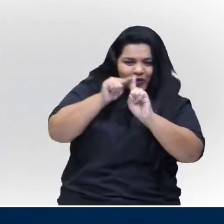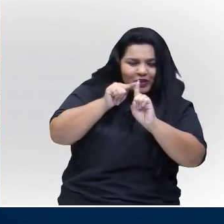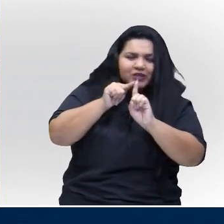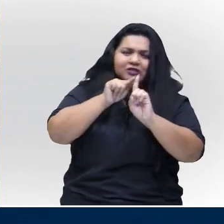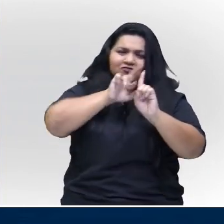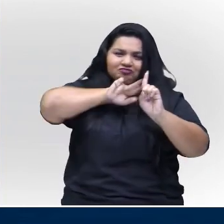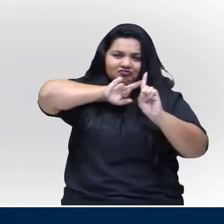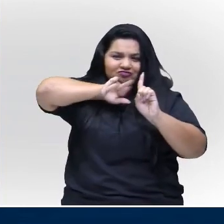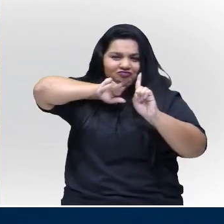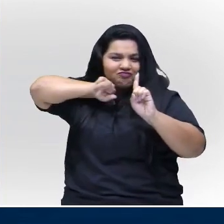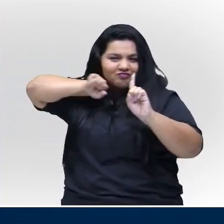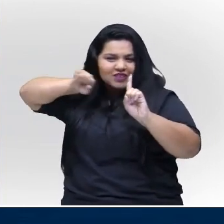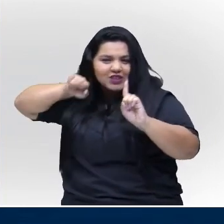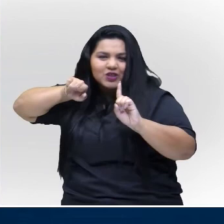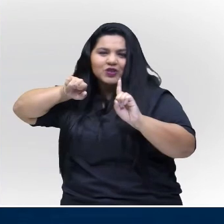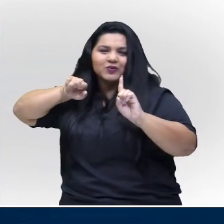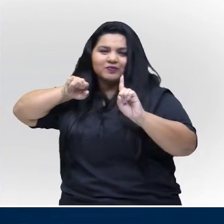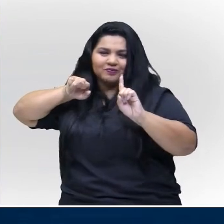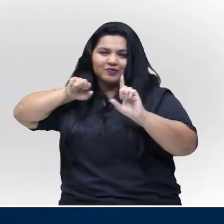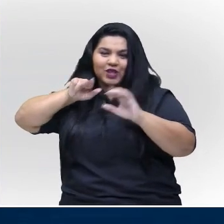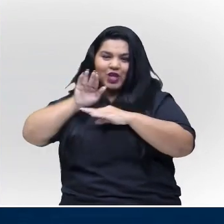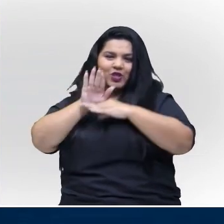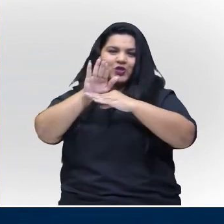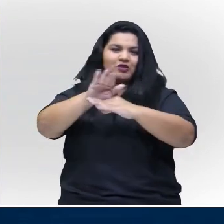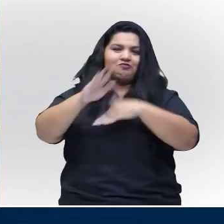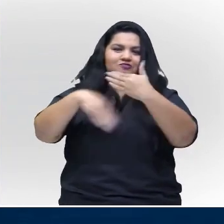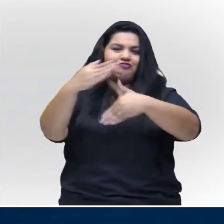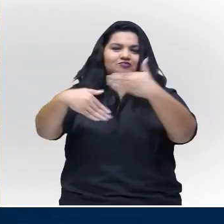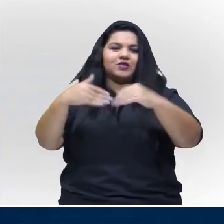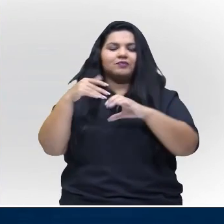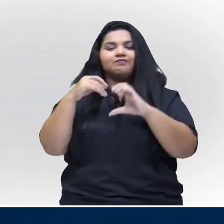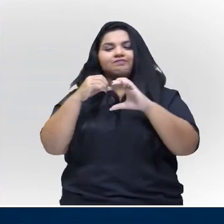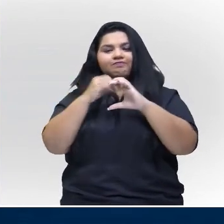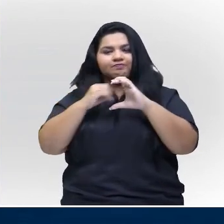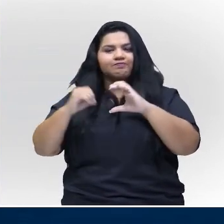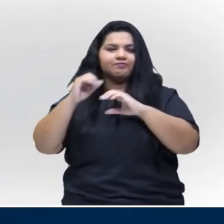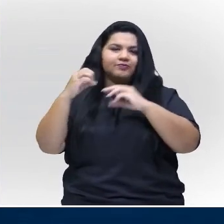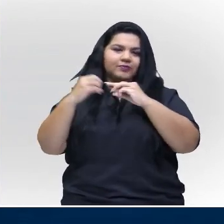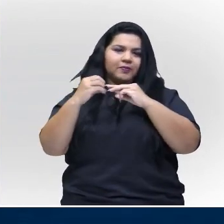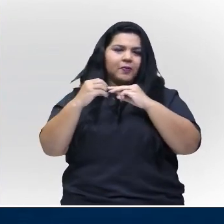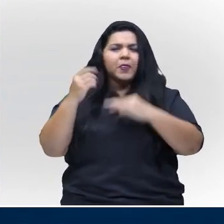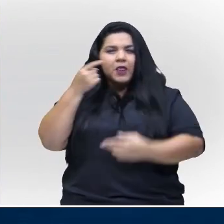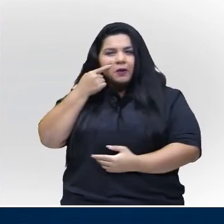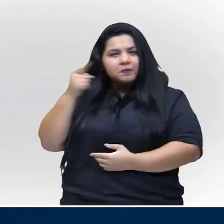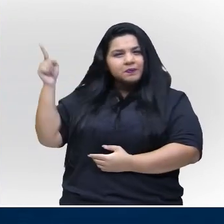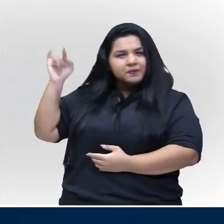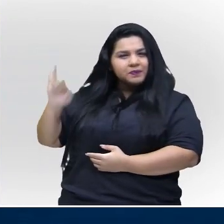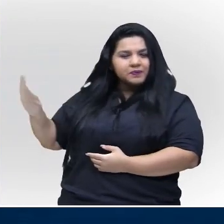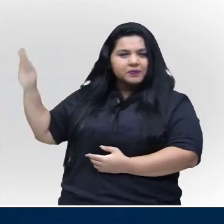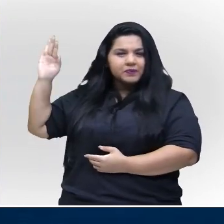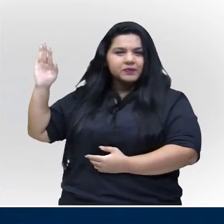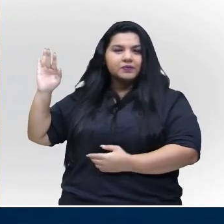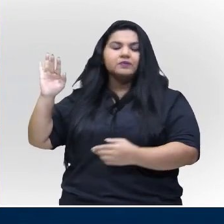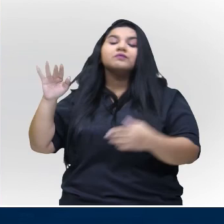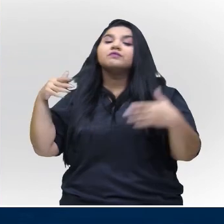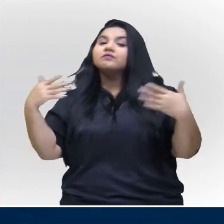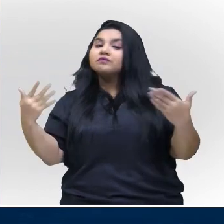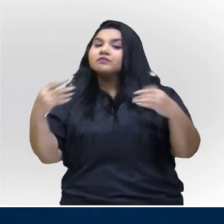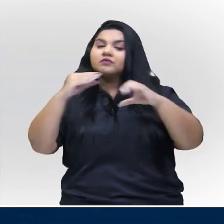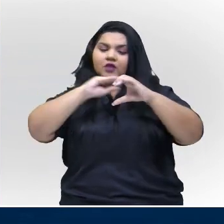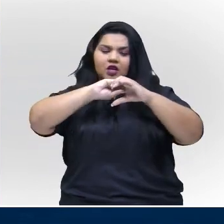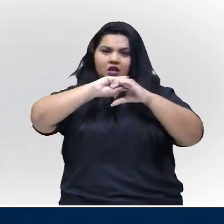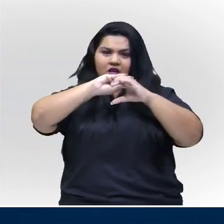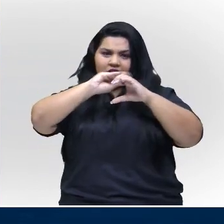função para o funcionamento da célula. Então, olha aí, na nossa primeira imagem dessa aula. Citoplasma e